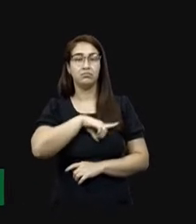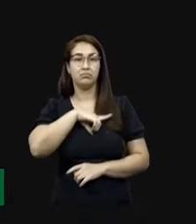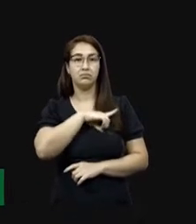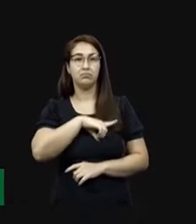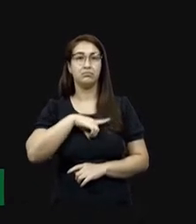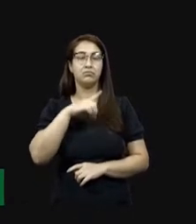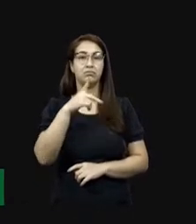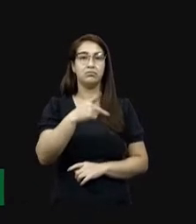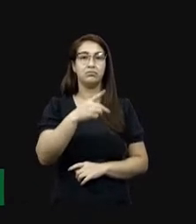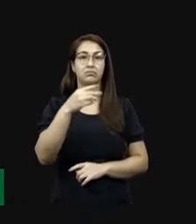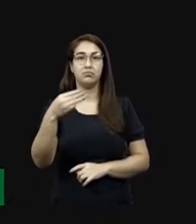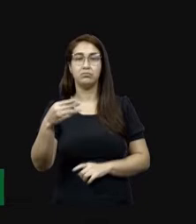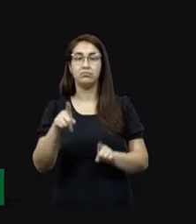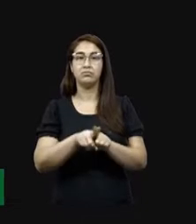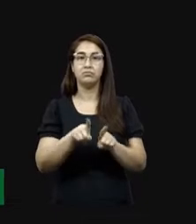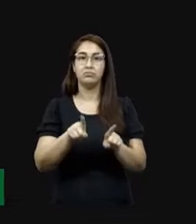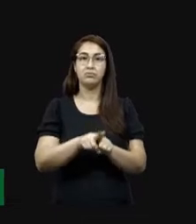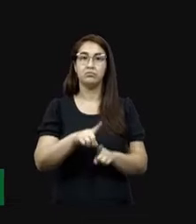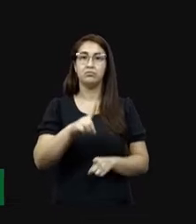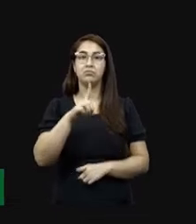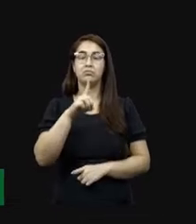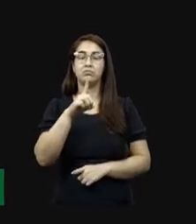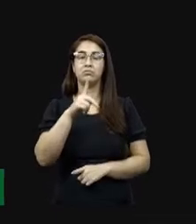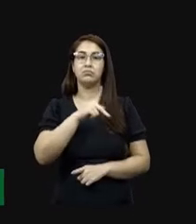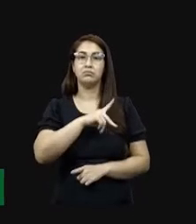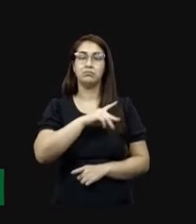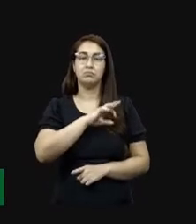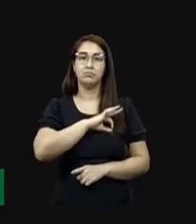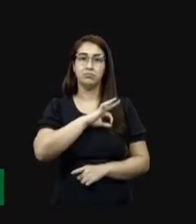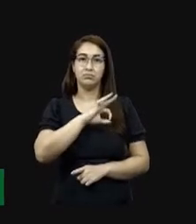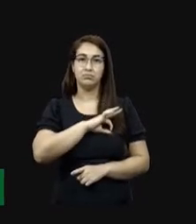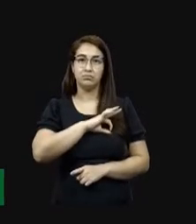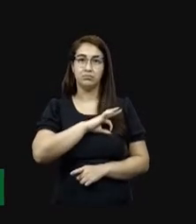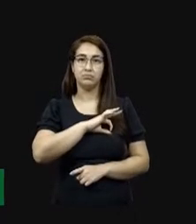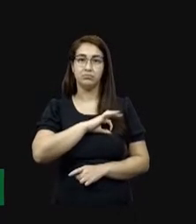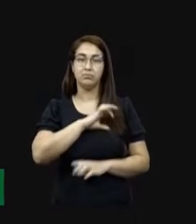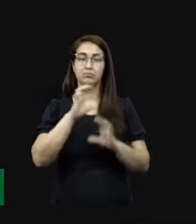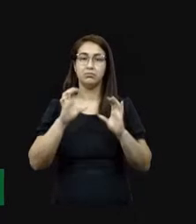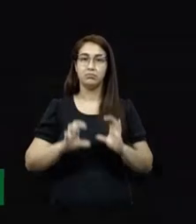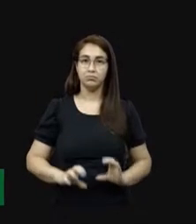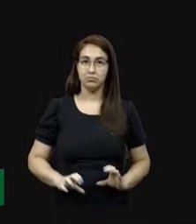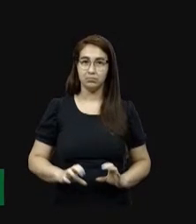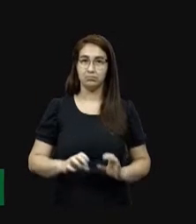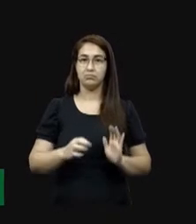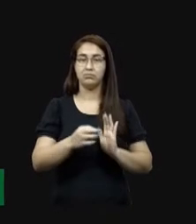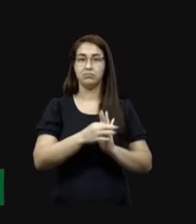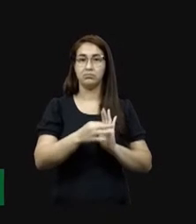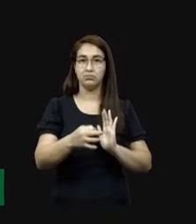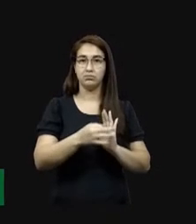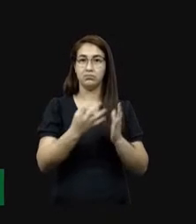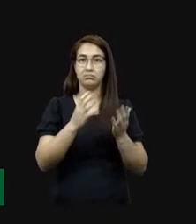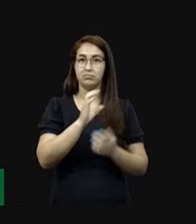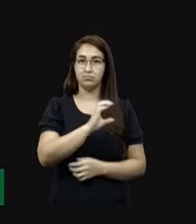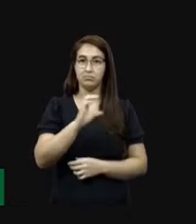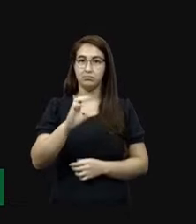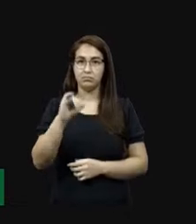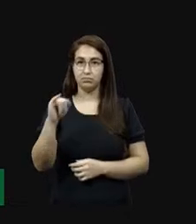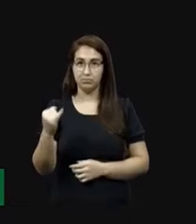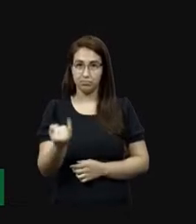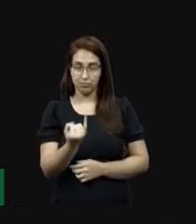e pela Polícia Militar do Estado de Santa Catarina. Parecer da Comissão de Constituição e